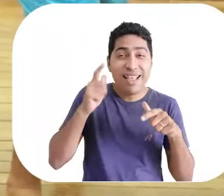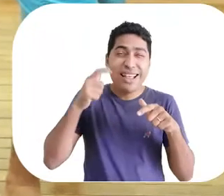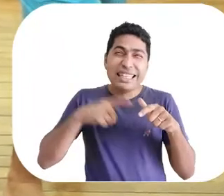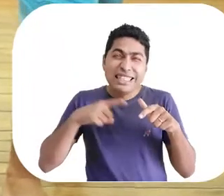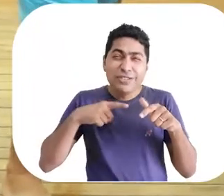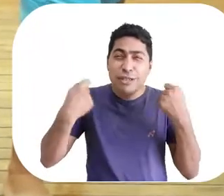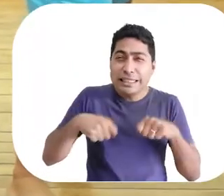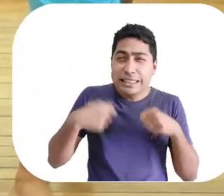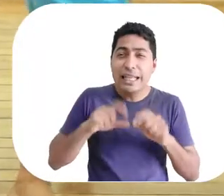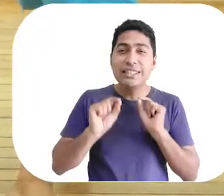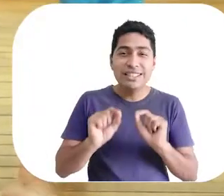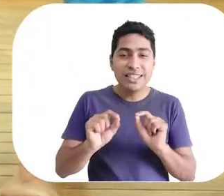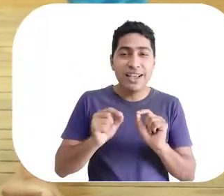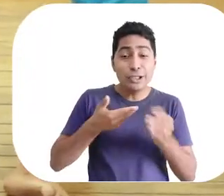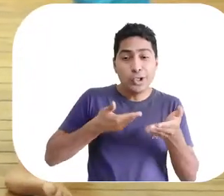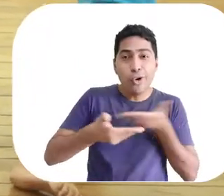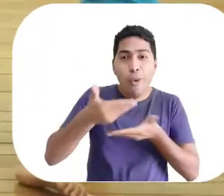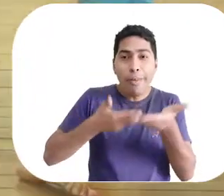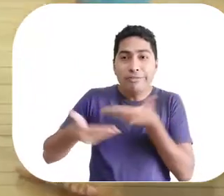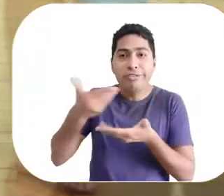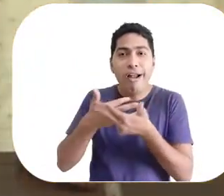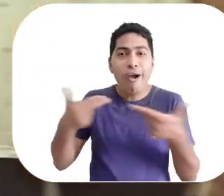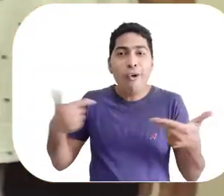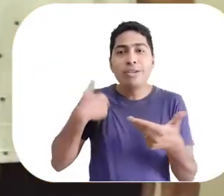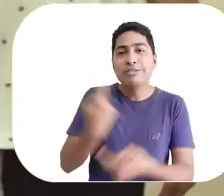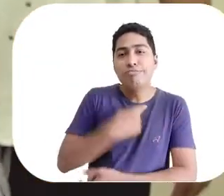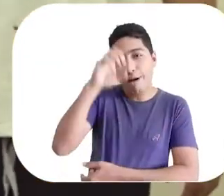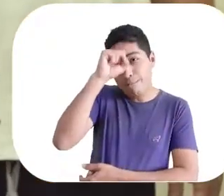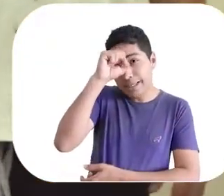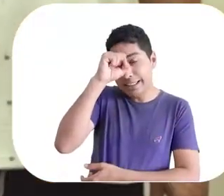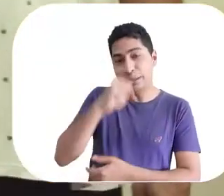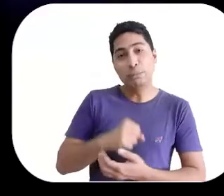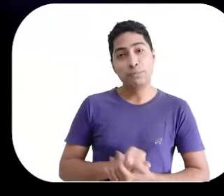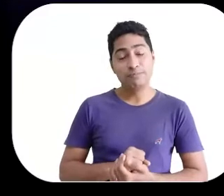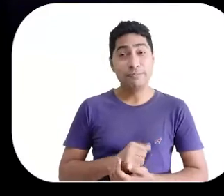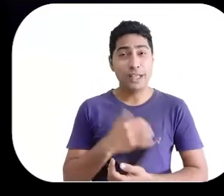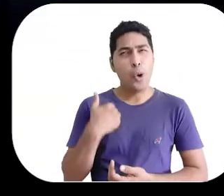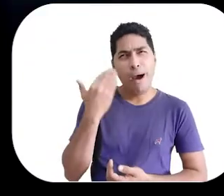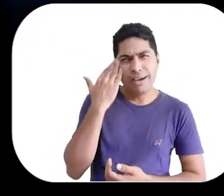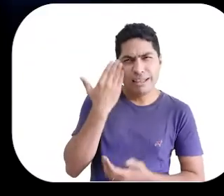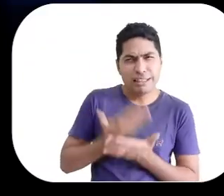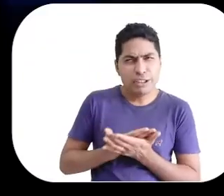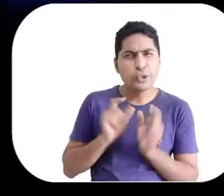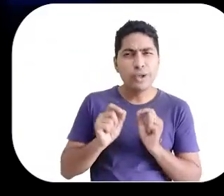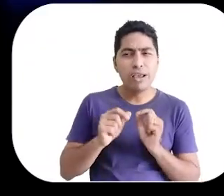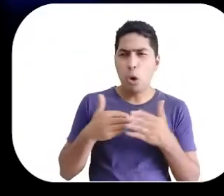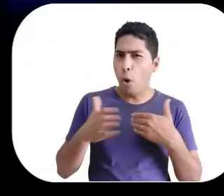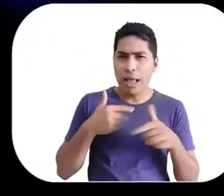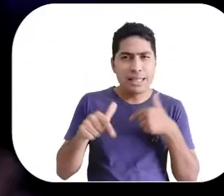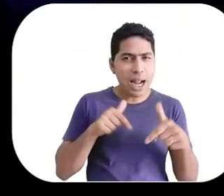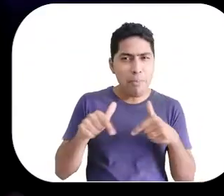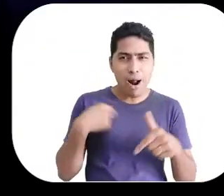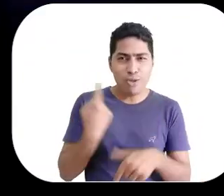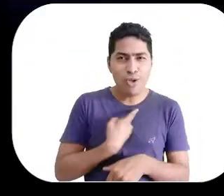necessidade nesse caminho de compartilhar o que a gente vem aprendendo nos nossos processos. Acredito que qualquer trabalho